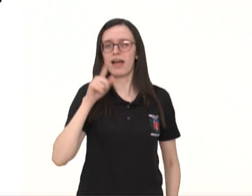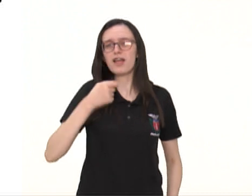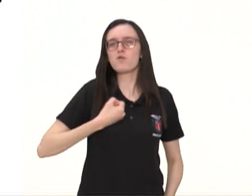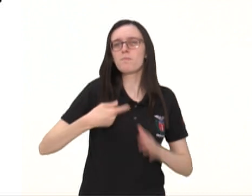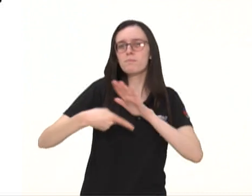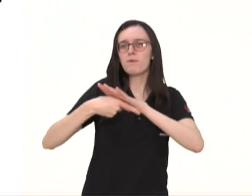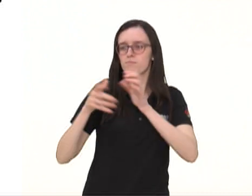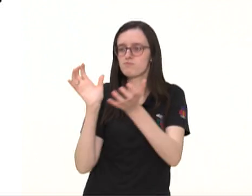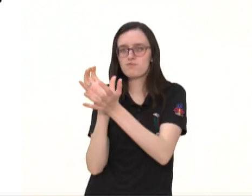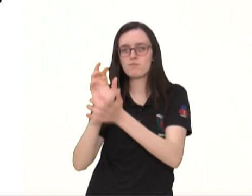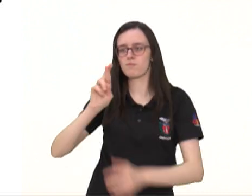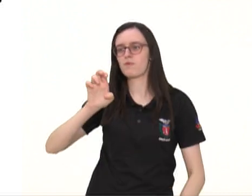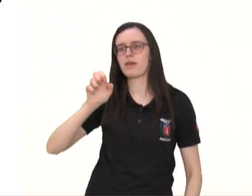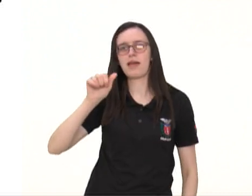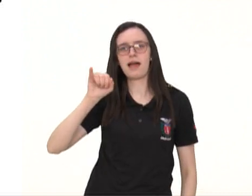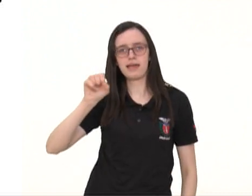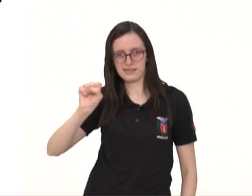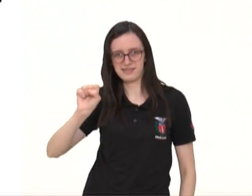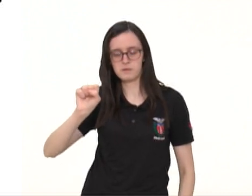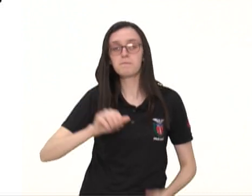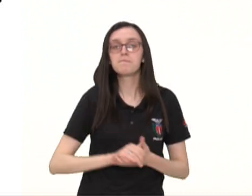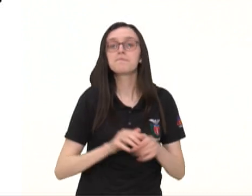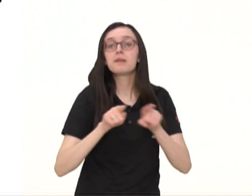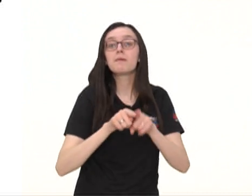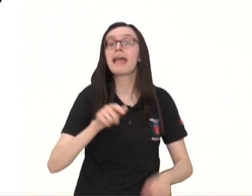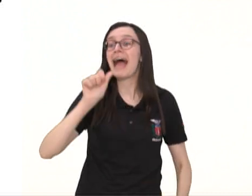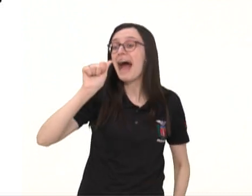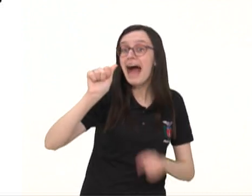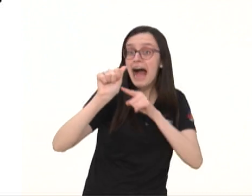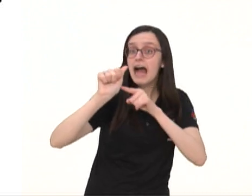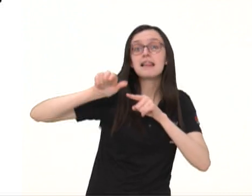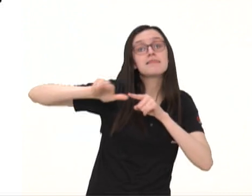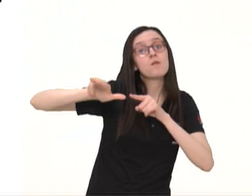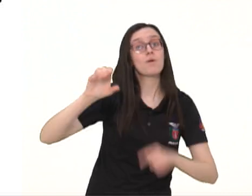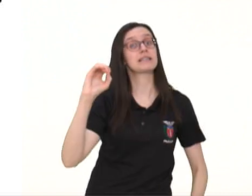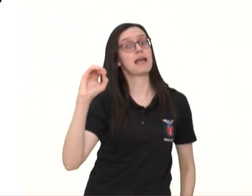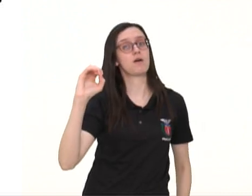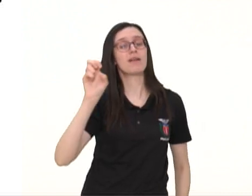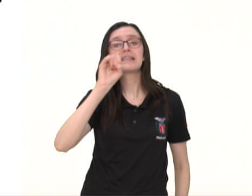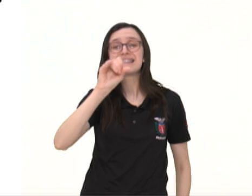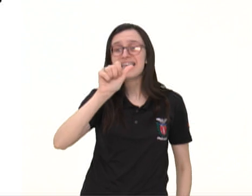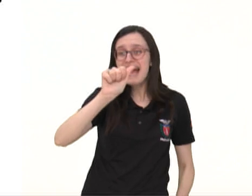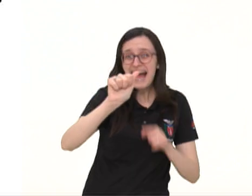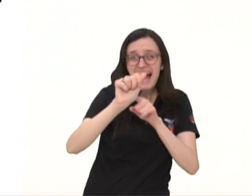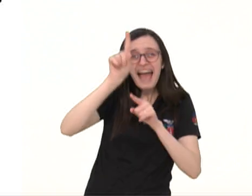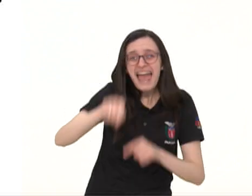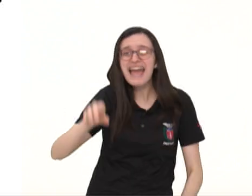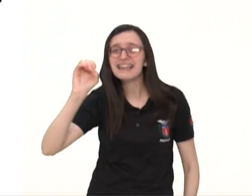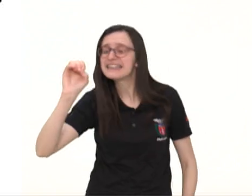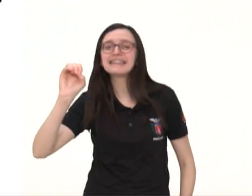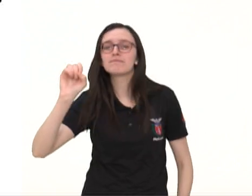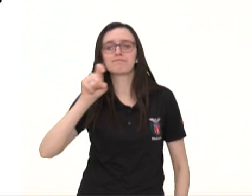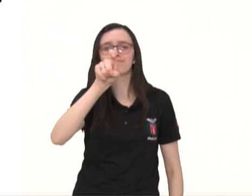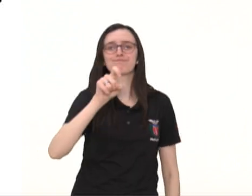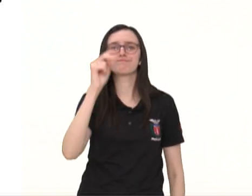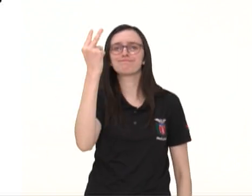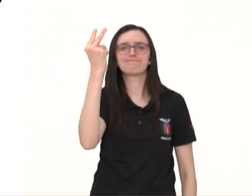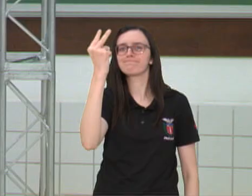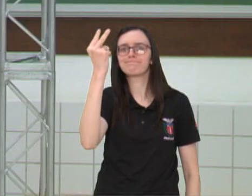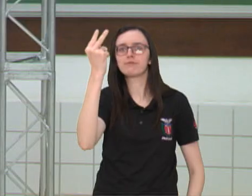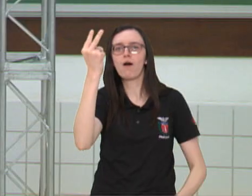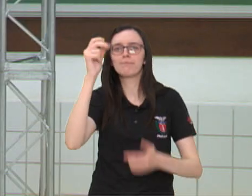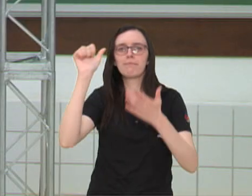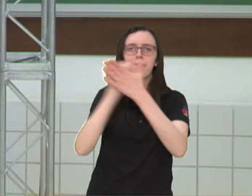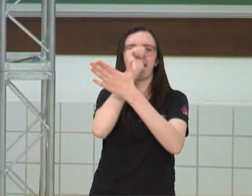reais, conhecidos. E o a não pode ser zero, porque se o a é zero, ele elimina o termo onde eu tenho a minha variável ao